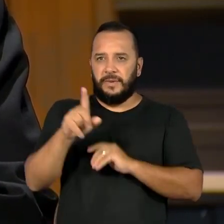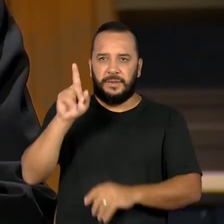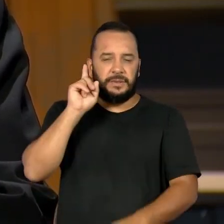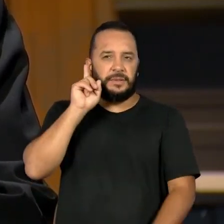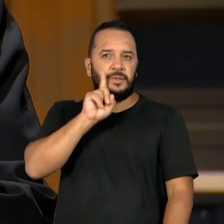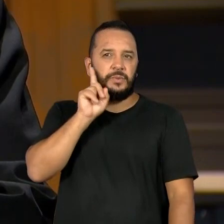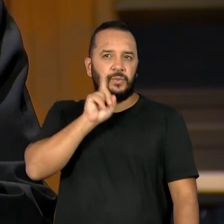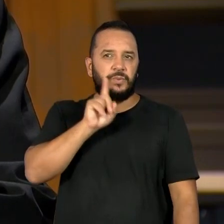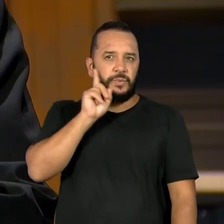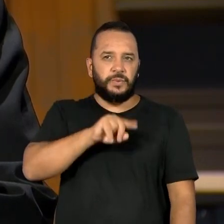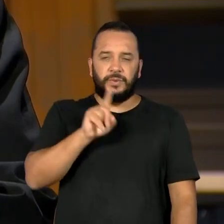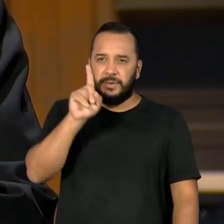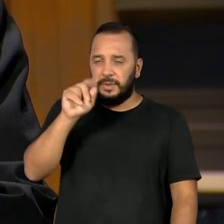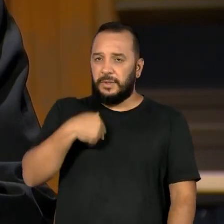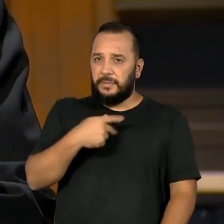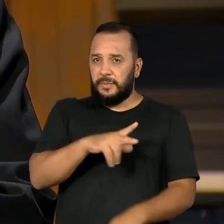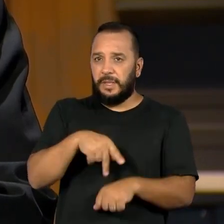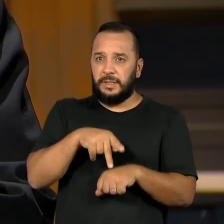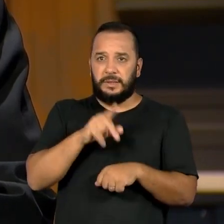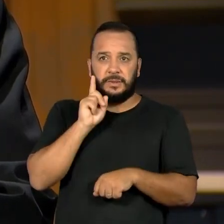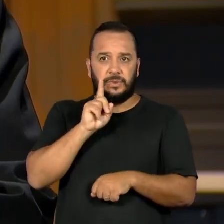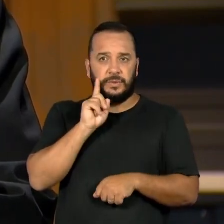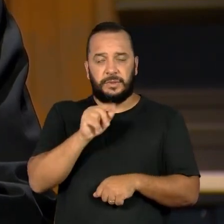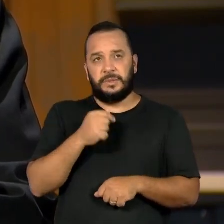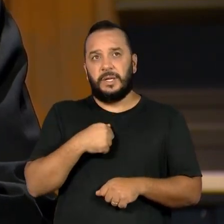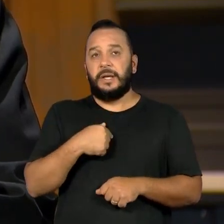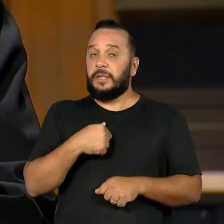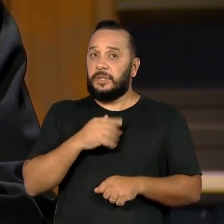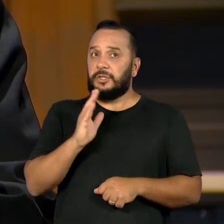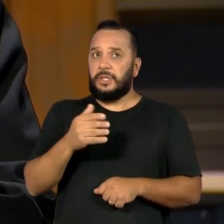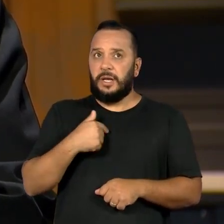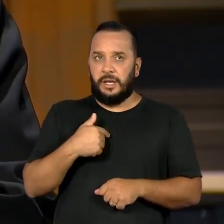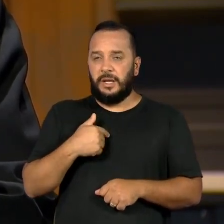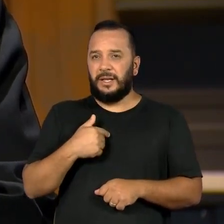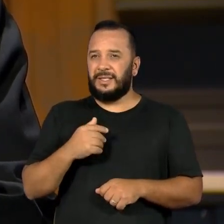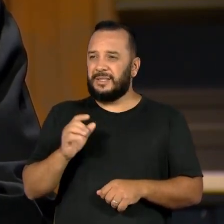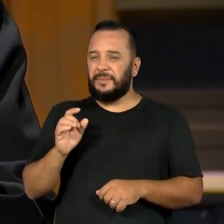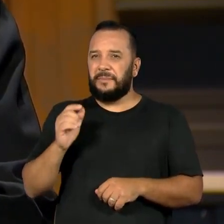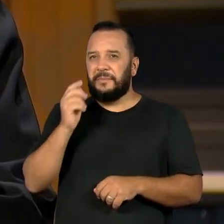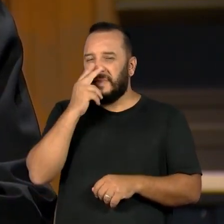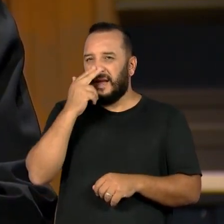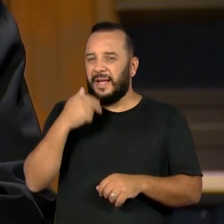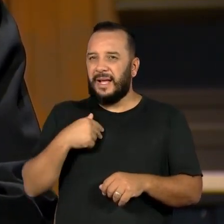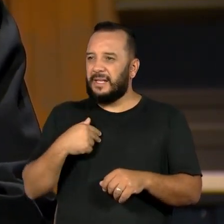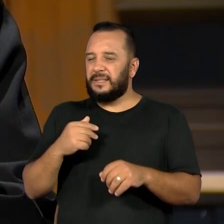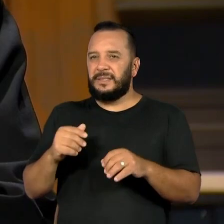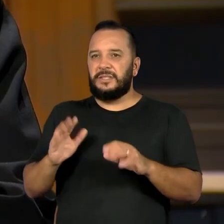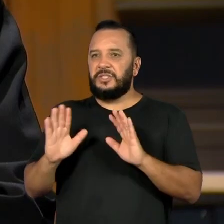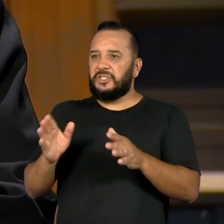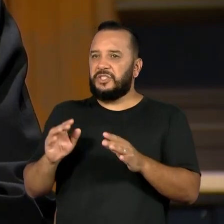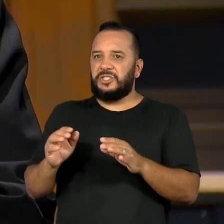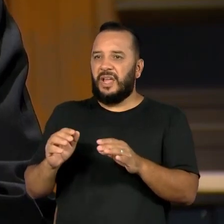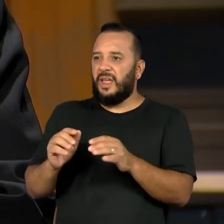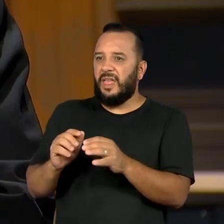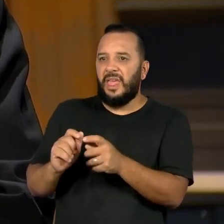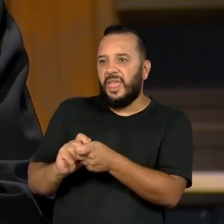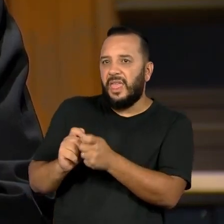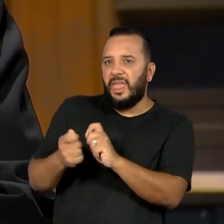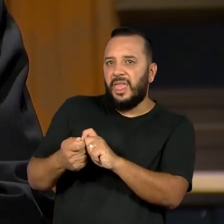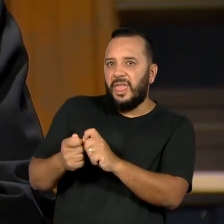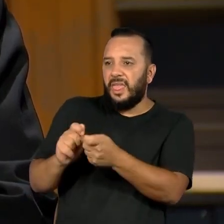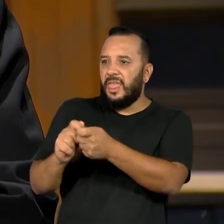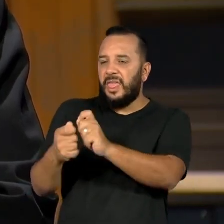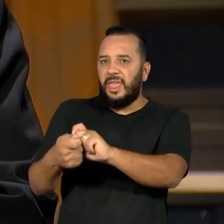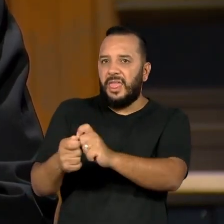cilidade e que acabavam fazendo puxadinhos interferências nos seus projetos premiados